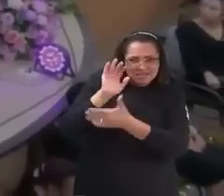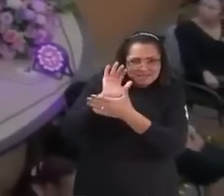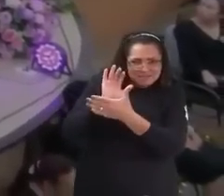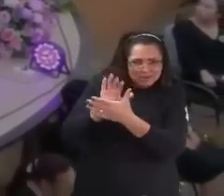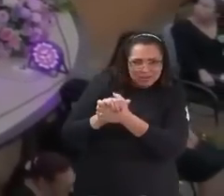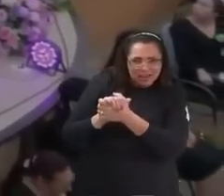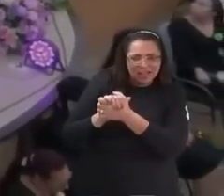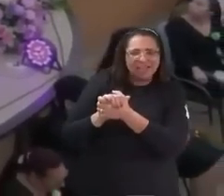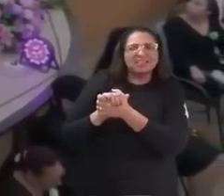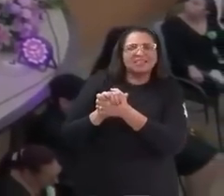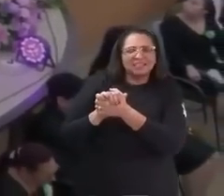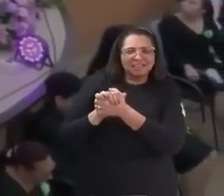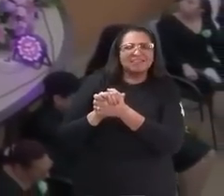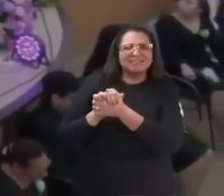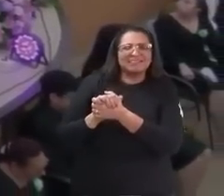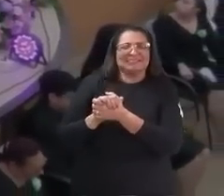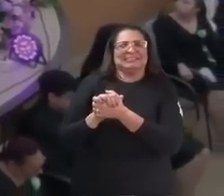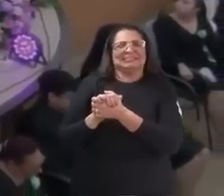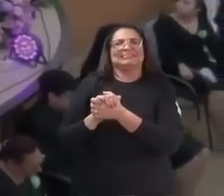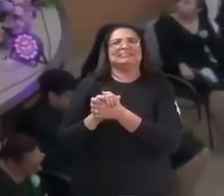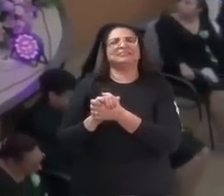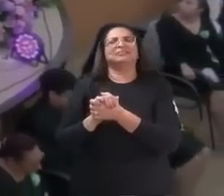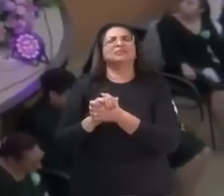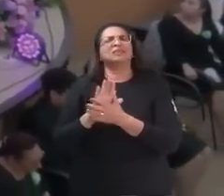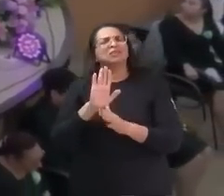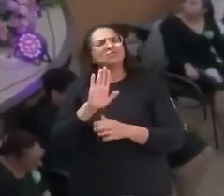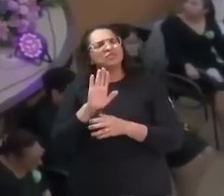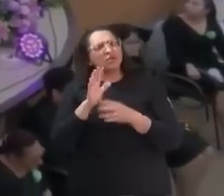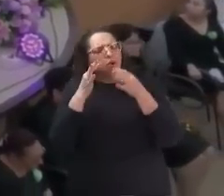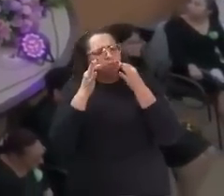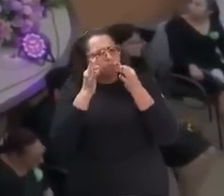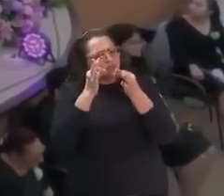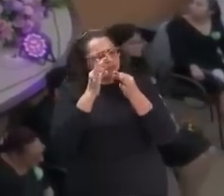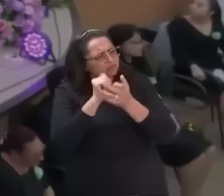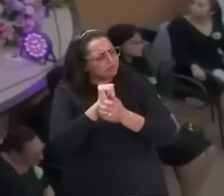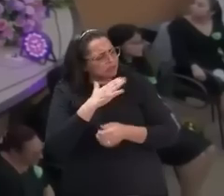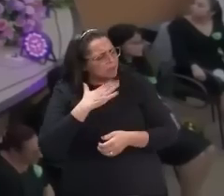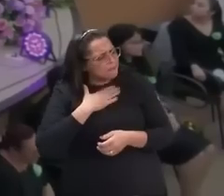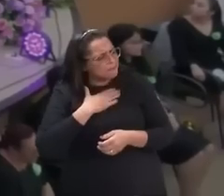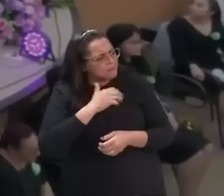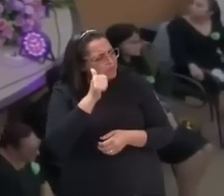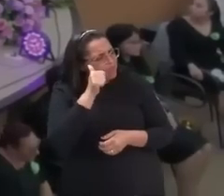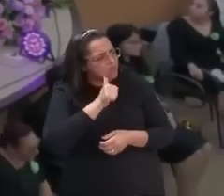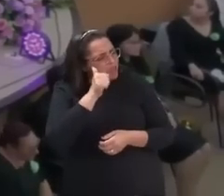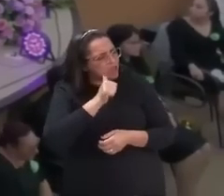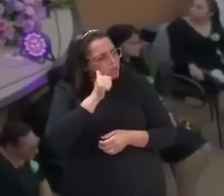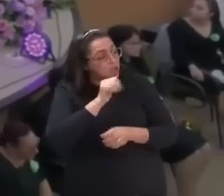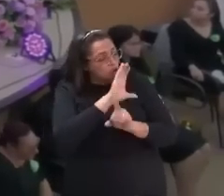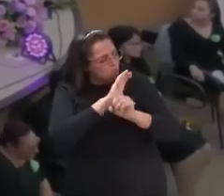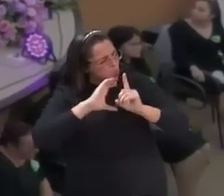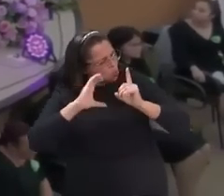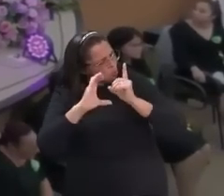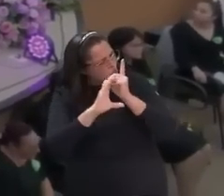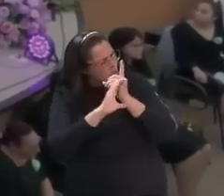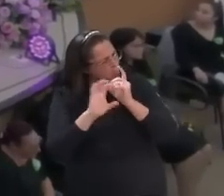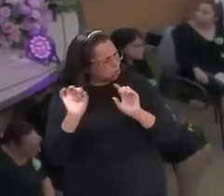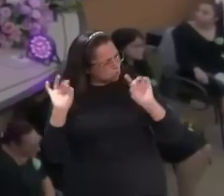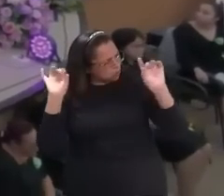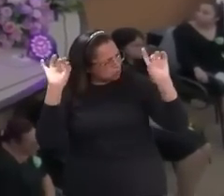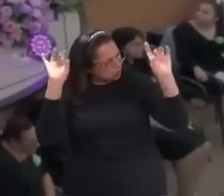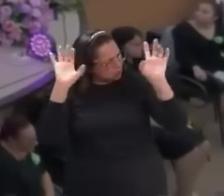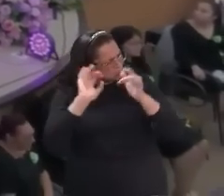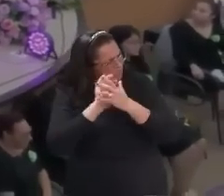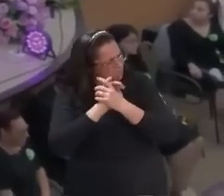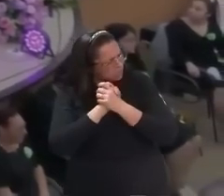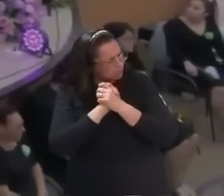época. Aí eu parei e nos dias de festa, passei mais um mês observando. E nos dias de cultos especiais, tinha dia